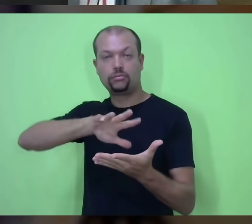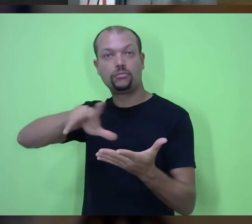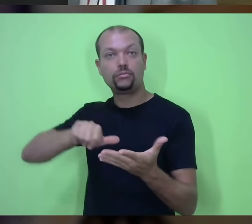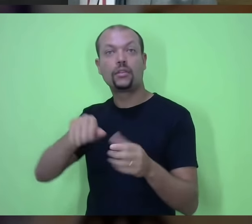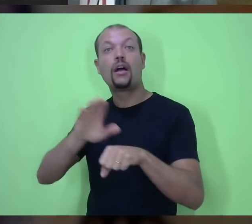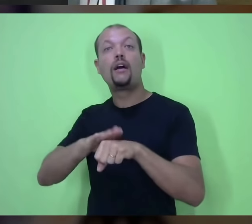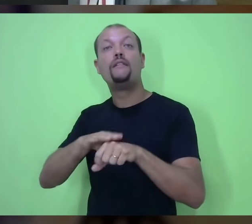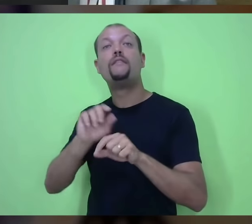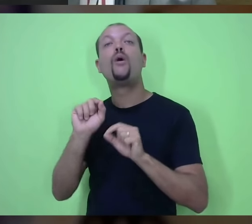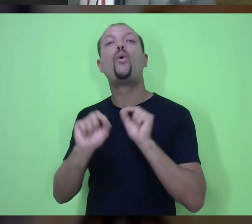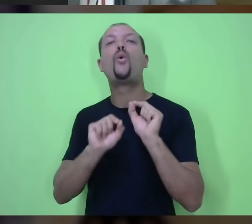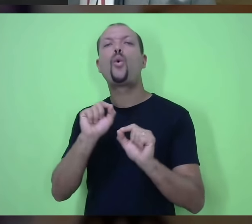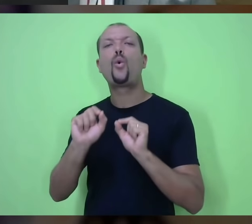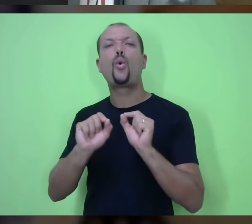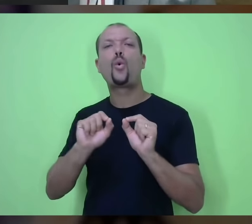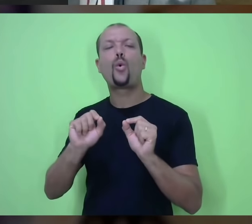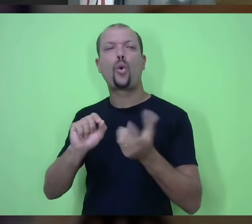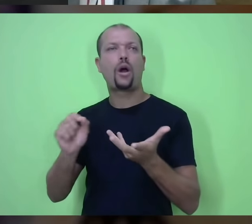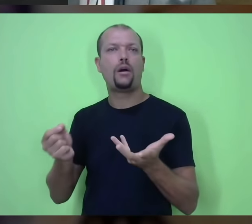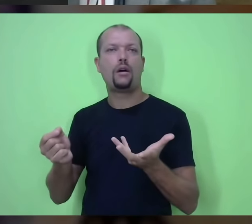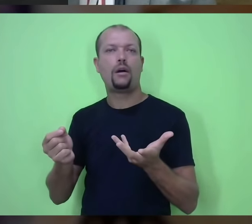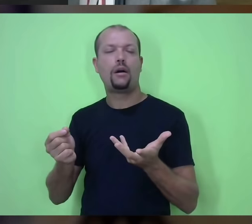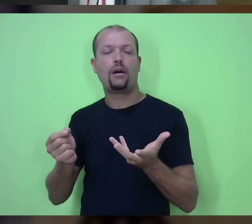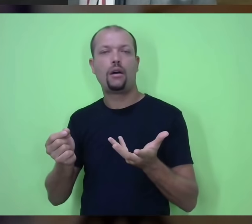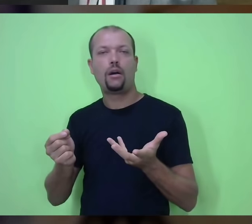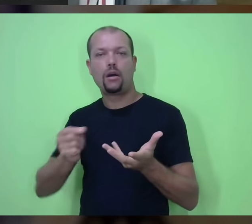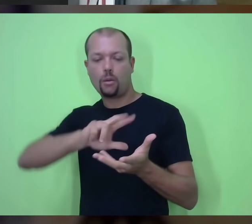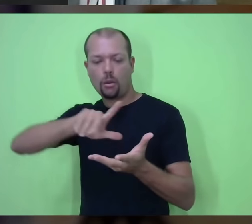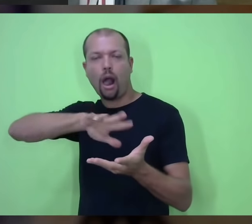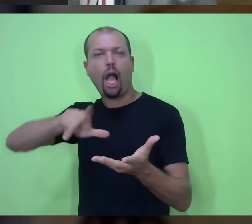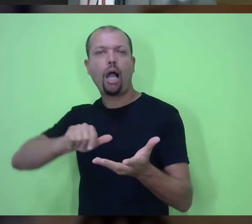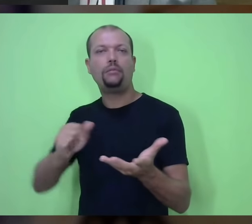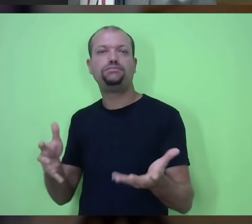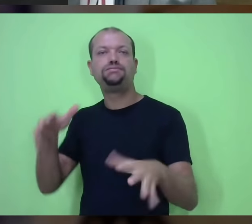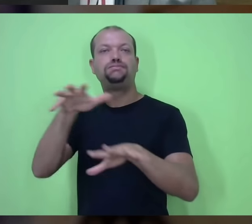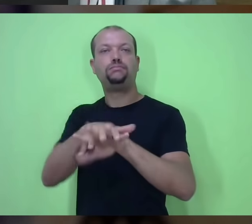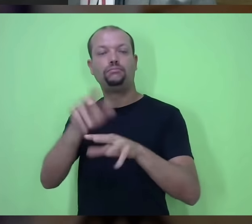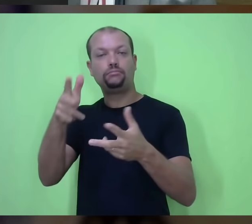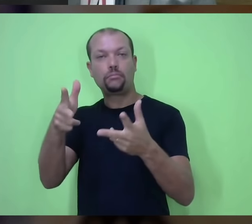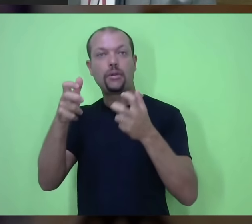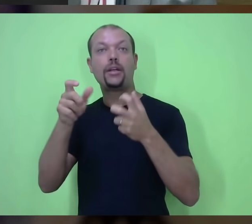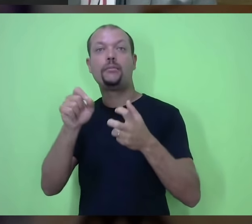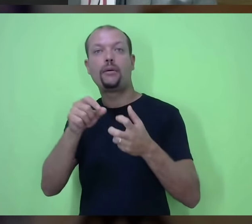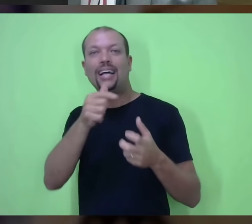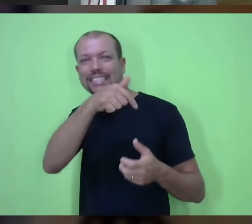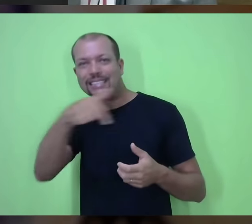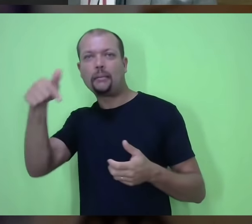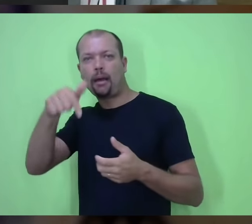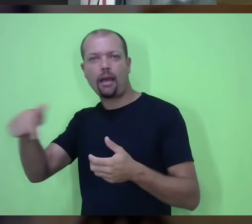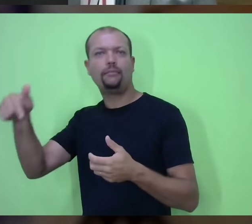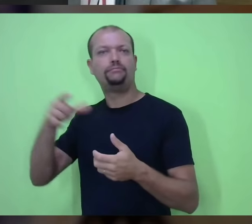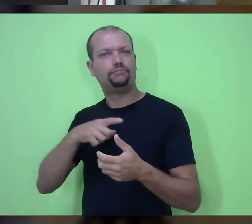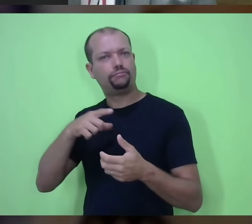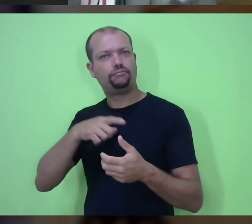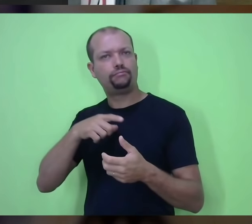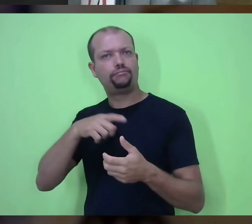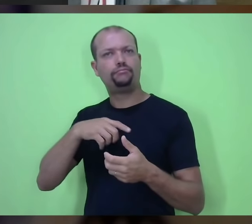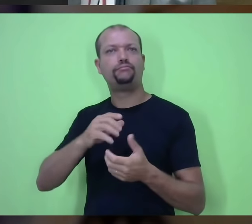Sabatina, fazendo uma lição mais inclusiva. Você já percebeu, está acompanhando a cada semana,